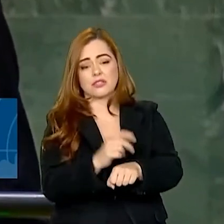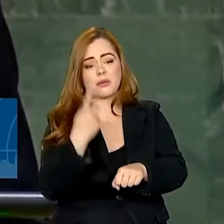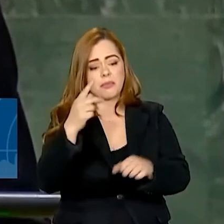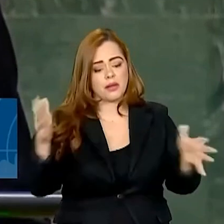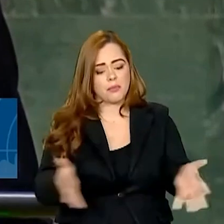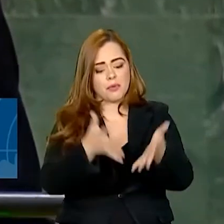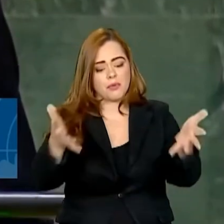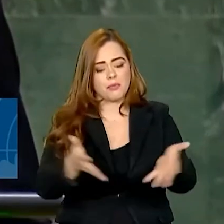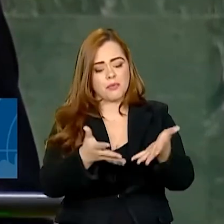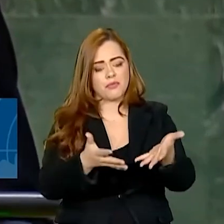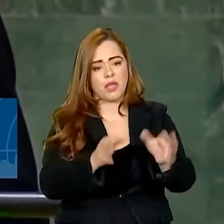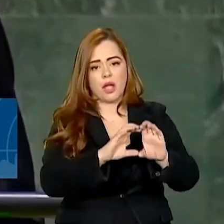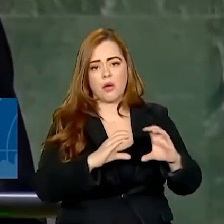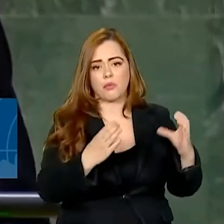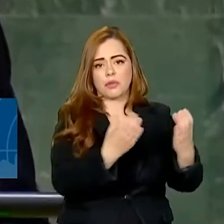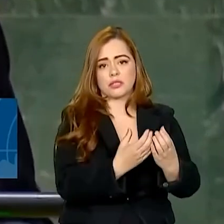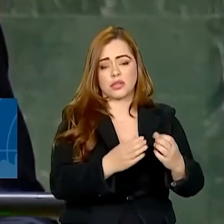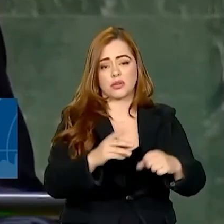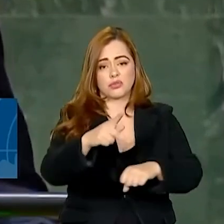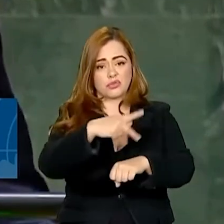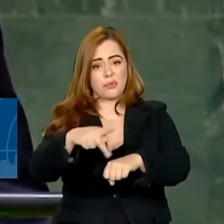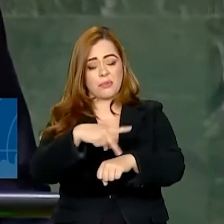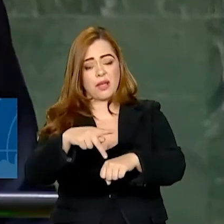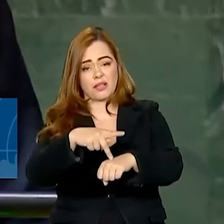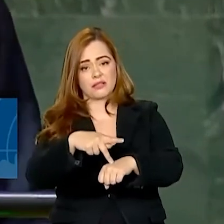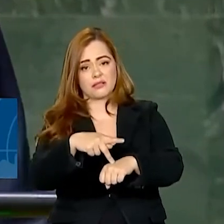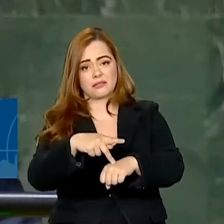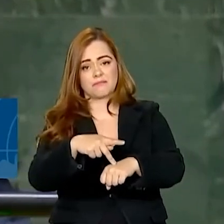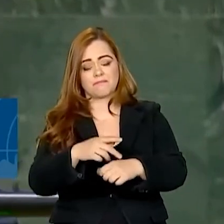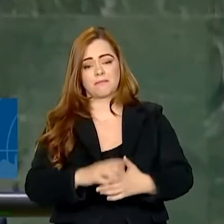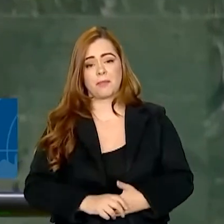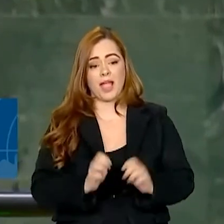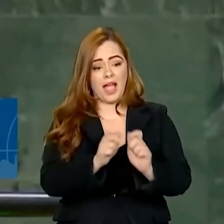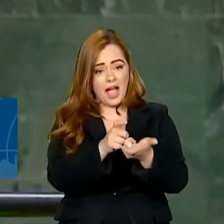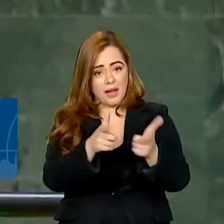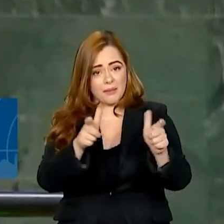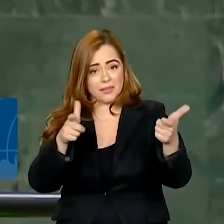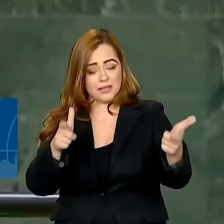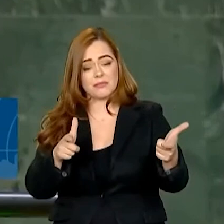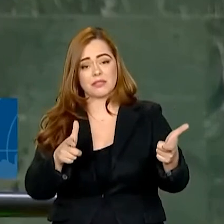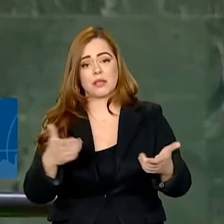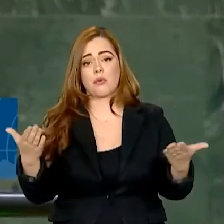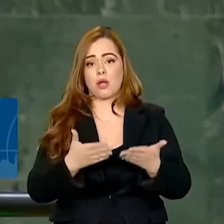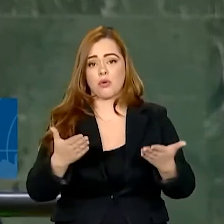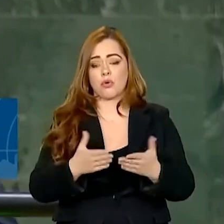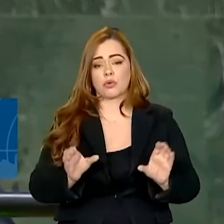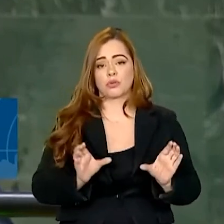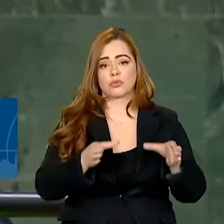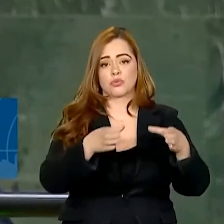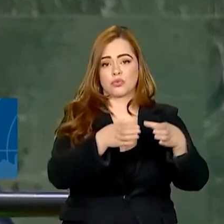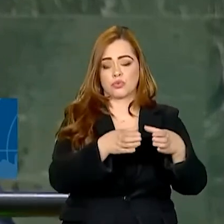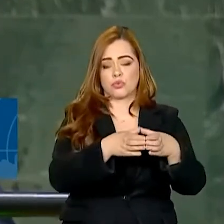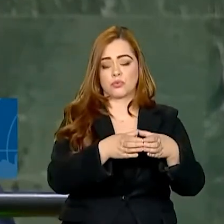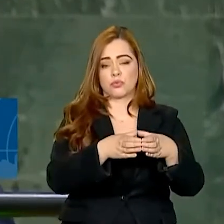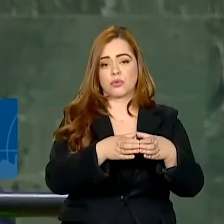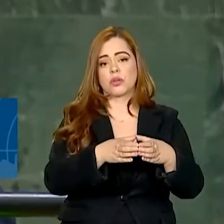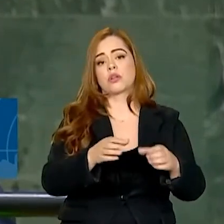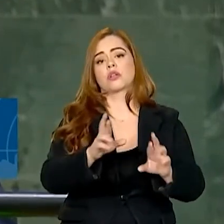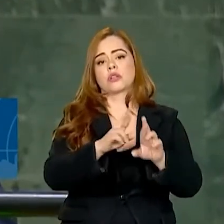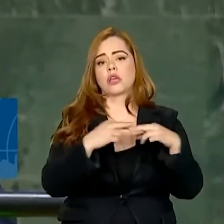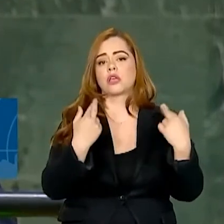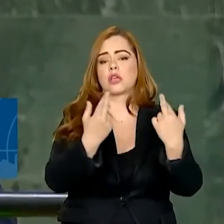promover a cooperação entre países emergentes. A ampliação recente do grupo na cúpula de